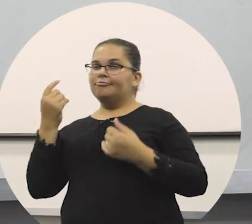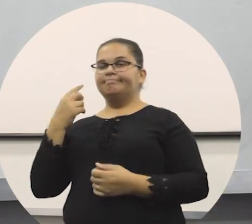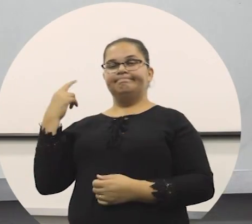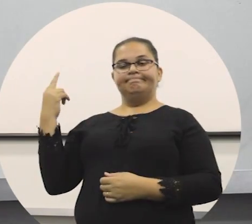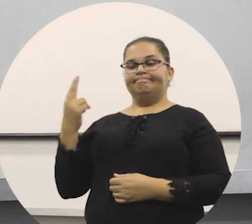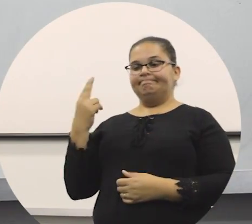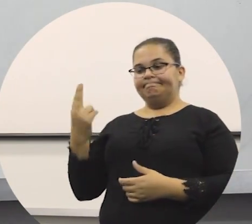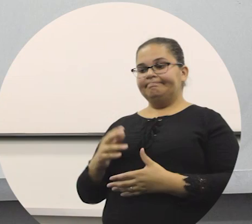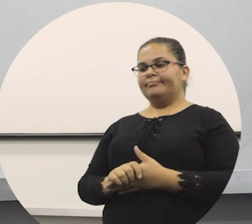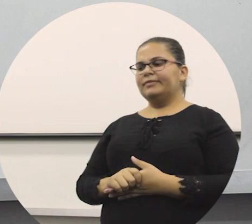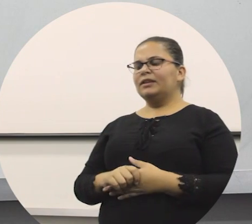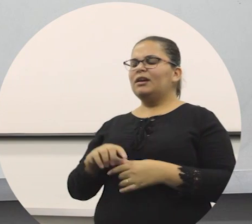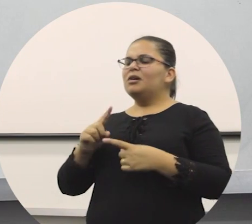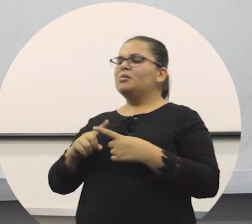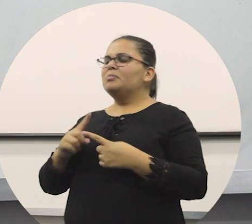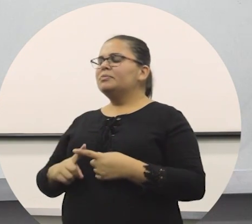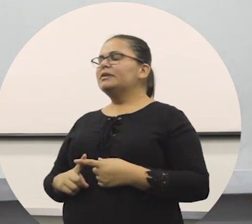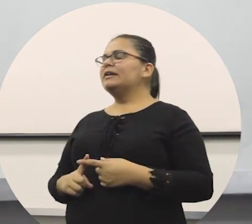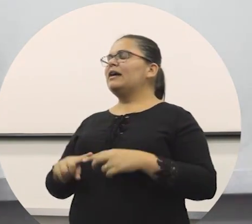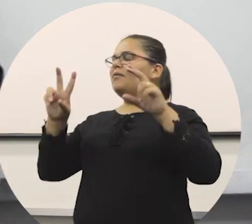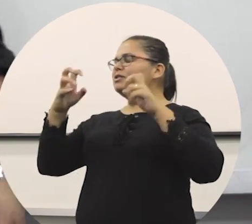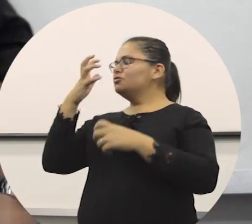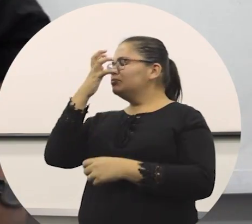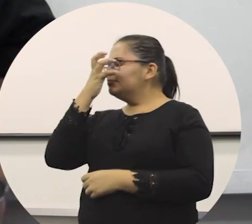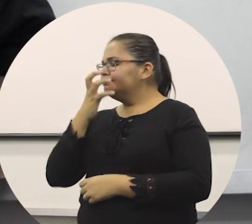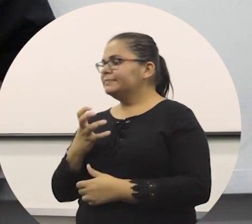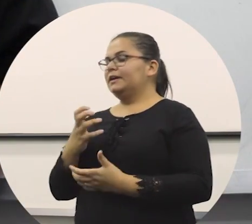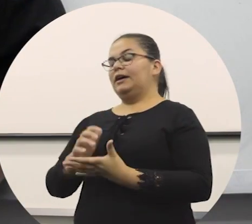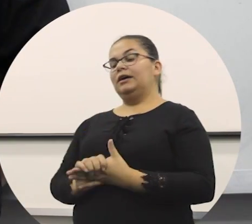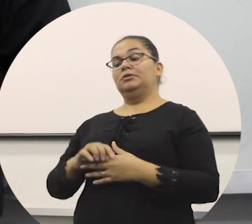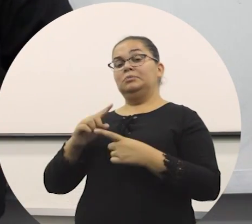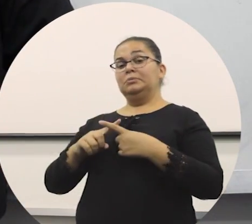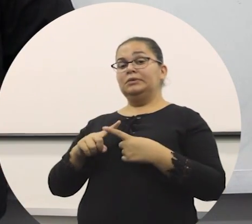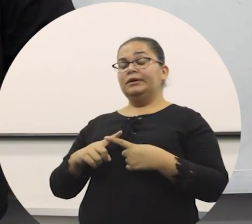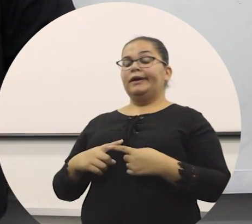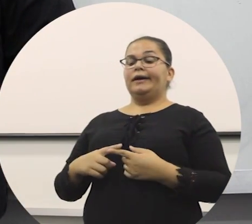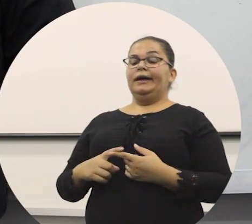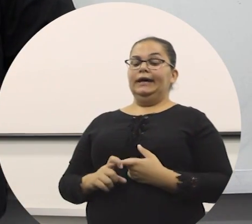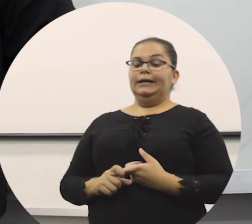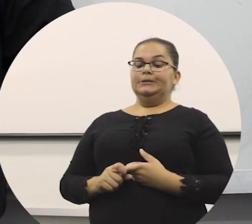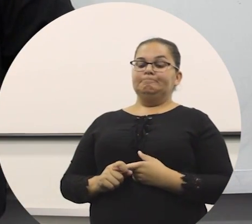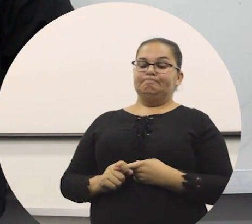vez, por que que é sério, pessoal? Porque a gente pode dar